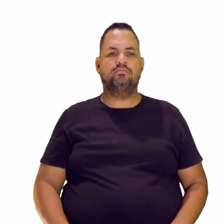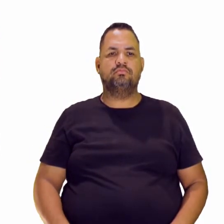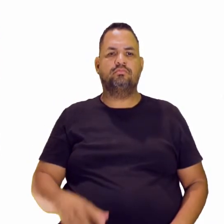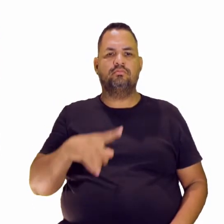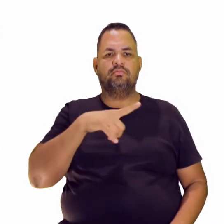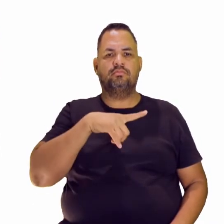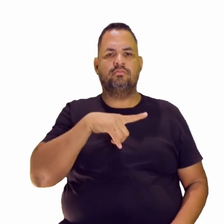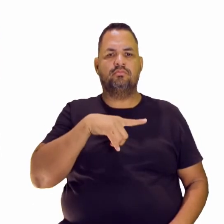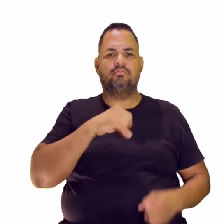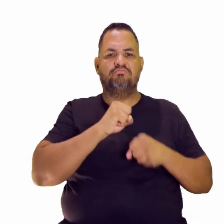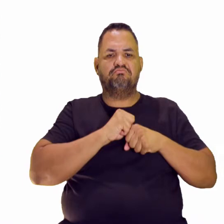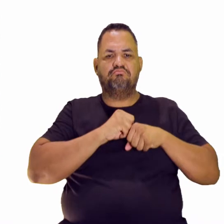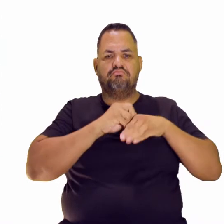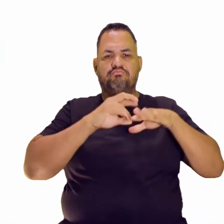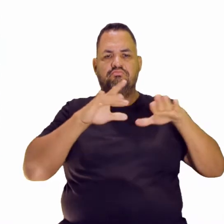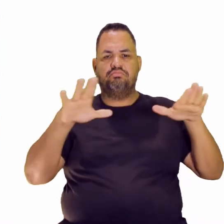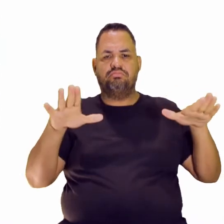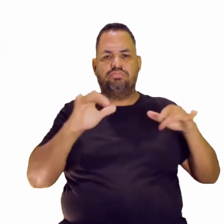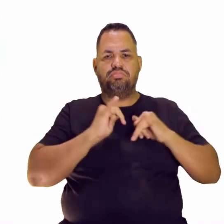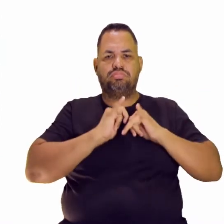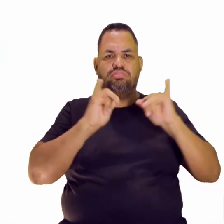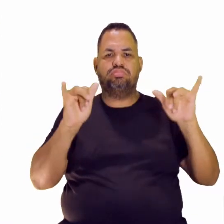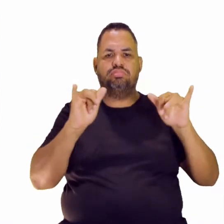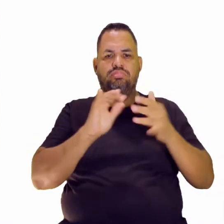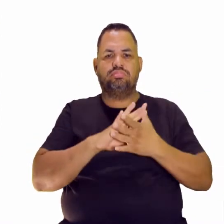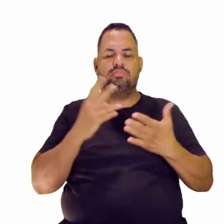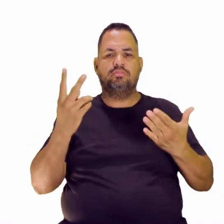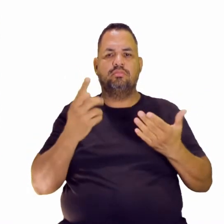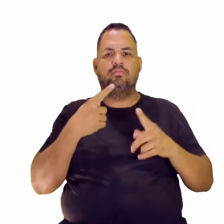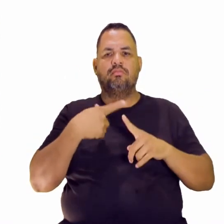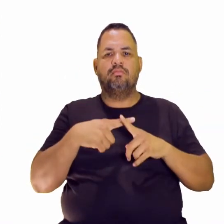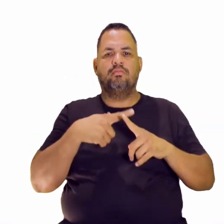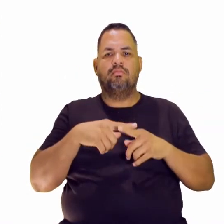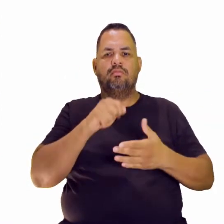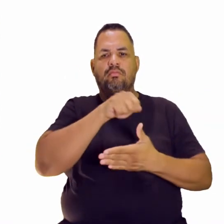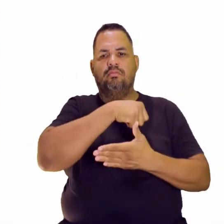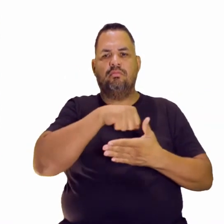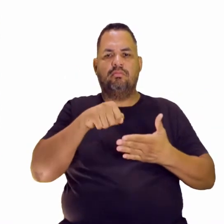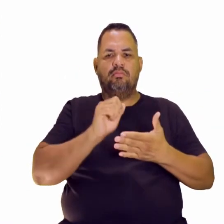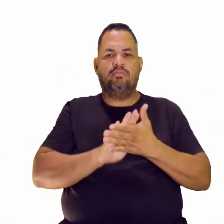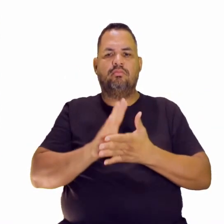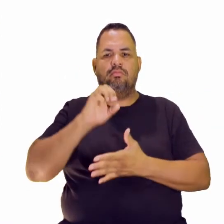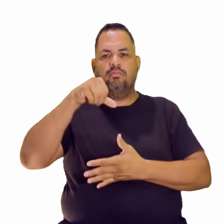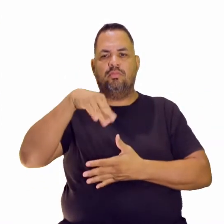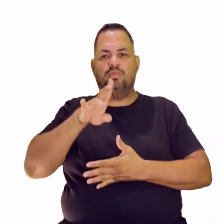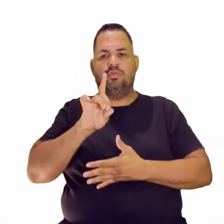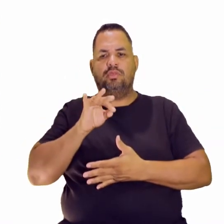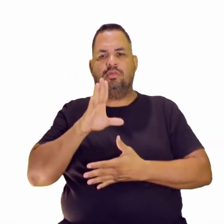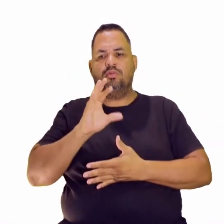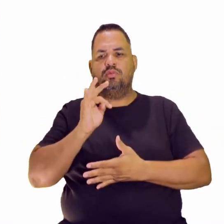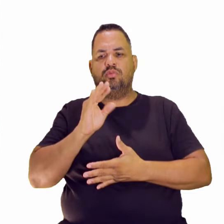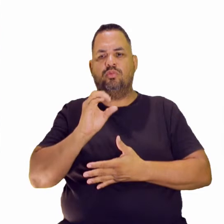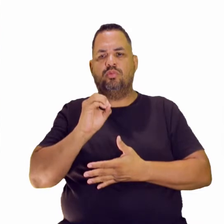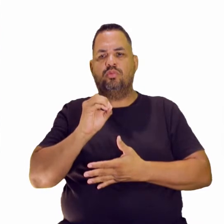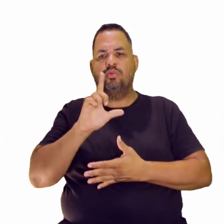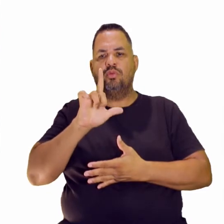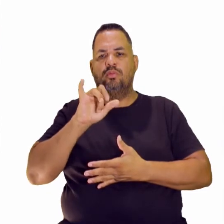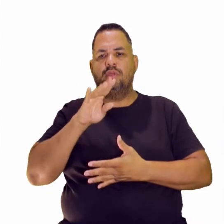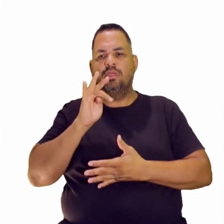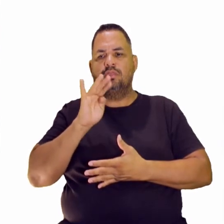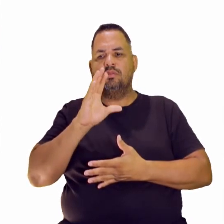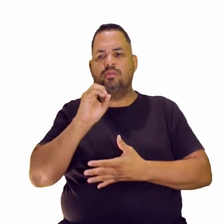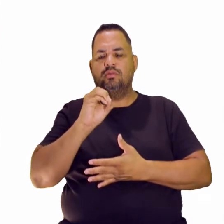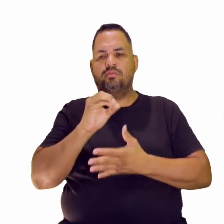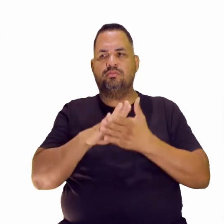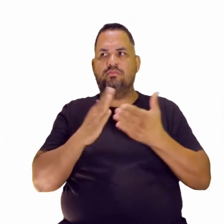teve uma grande repercussão, né? Por quê? O escritor Monteiro Lobato, nós vimos